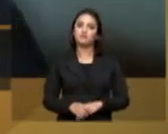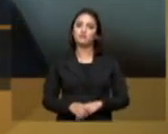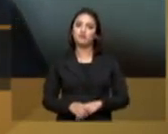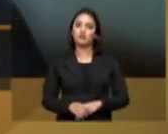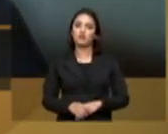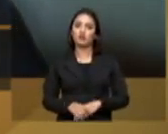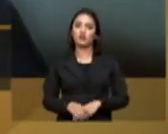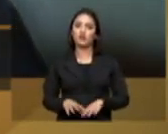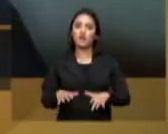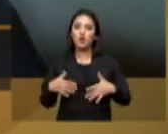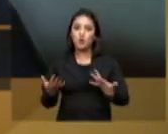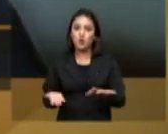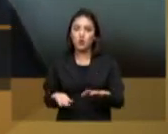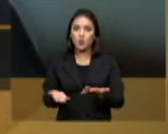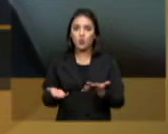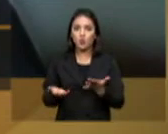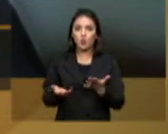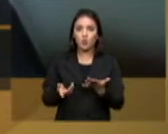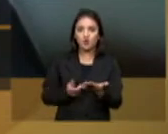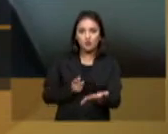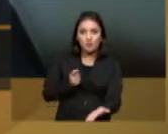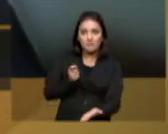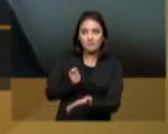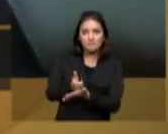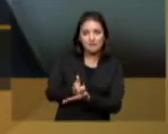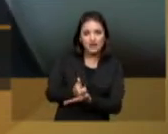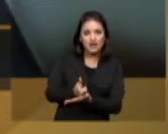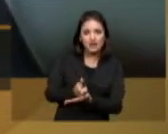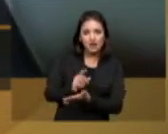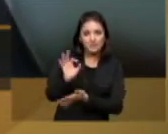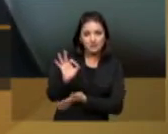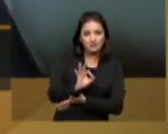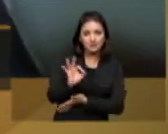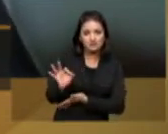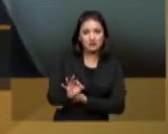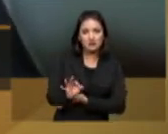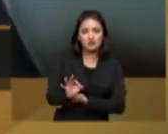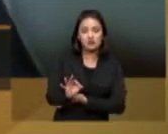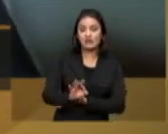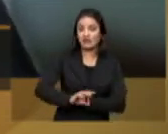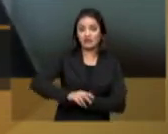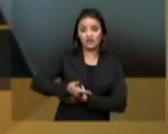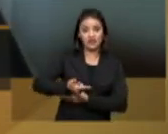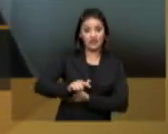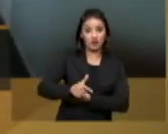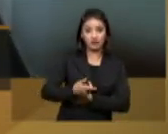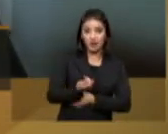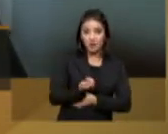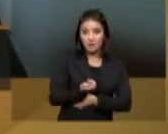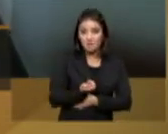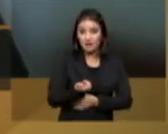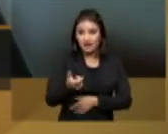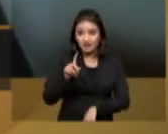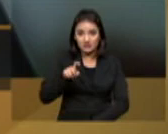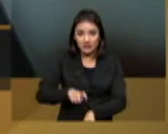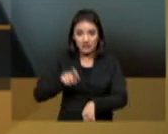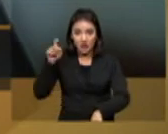quando o pagamento de certa contribuição não decorrer de benefício